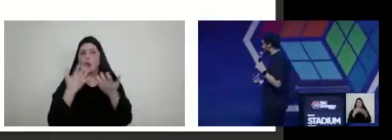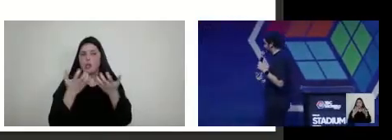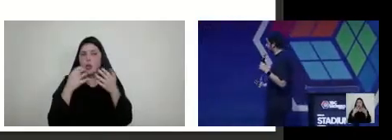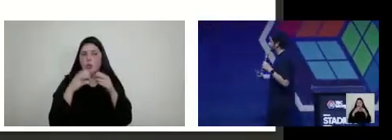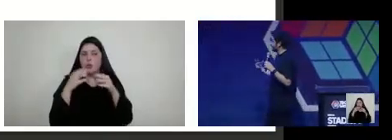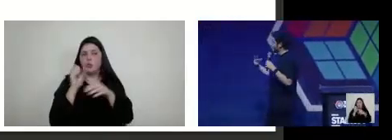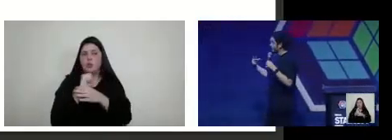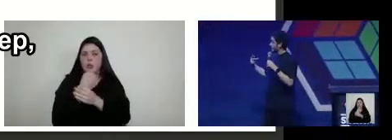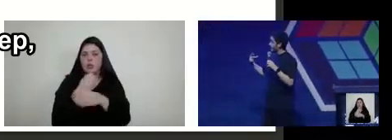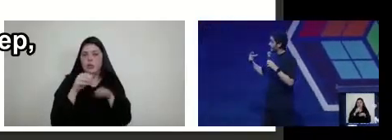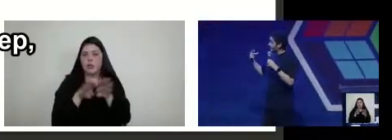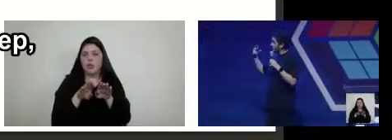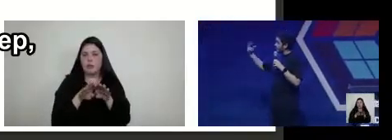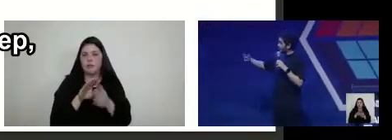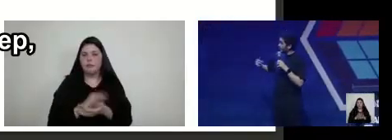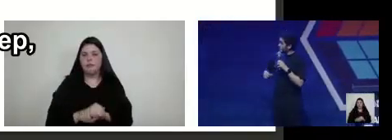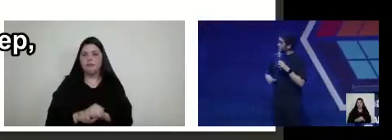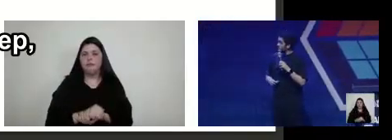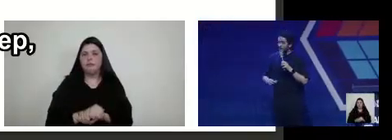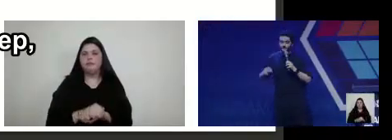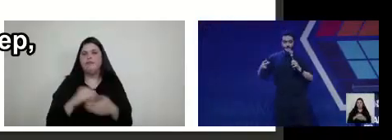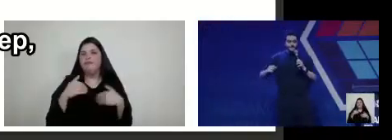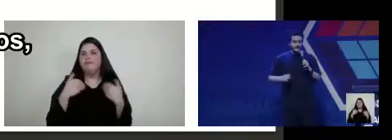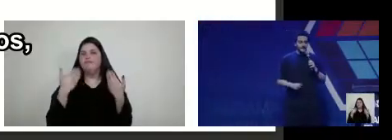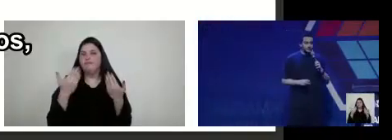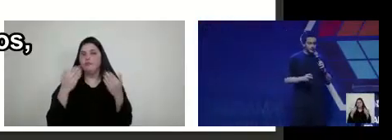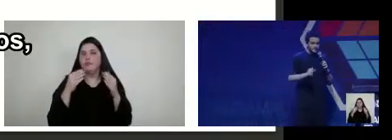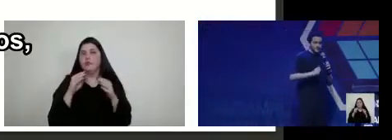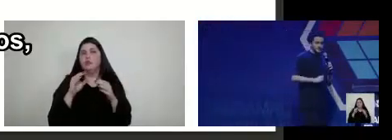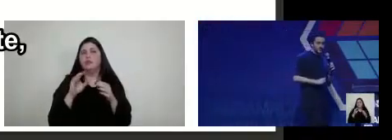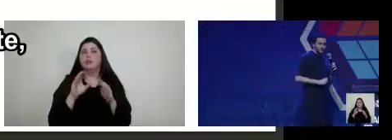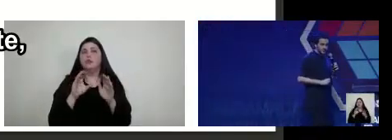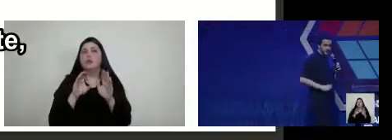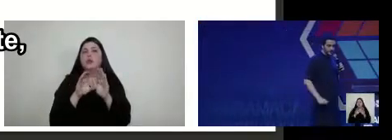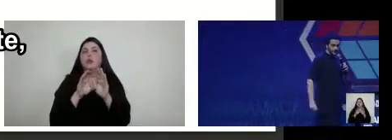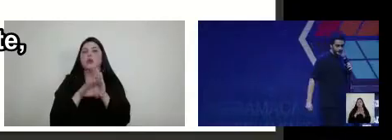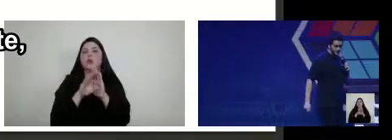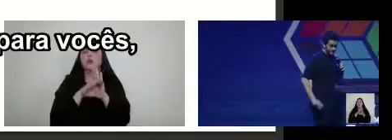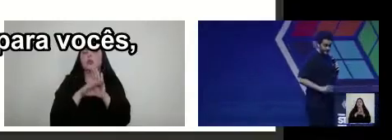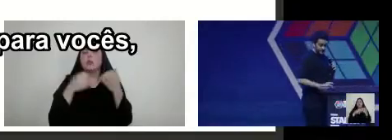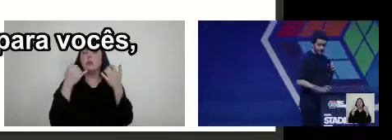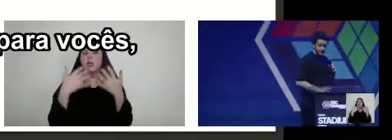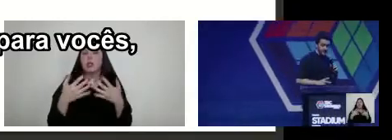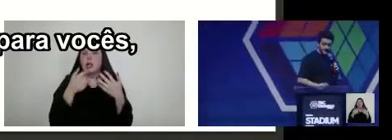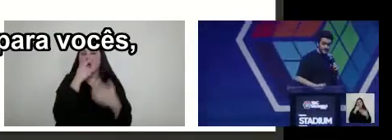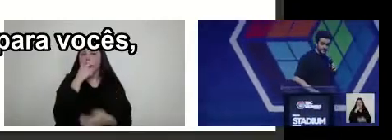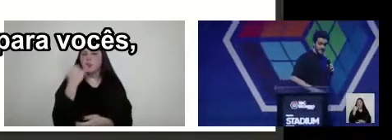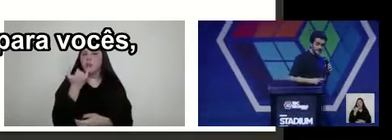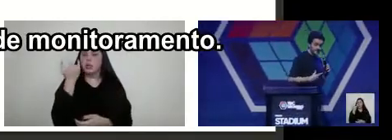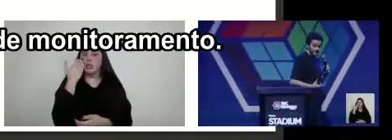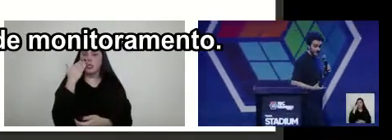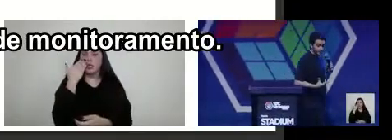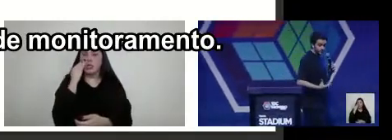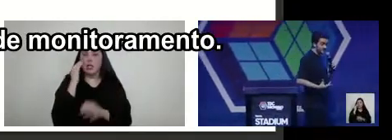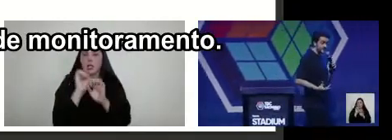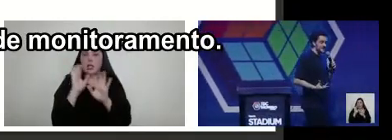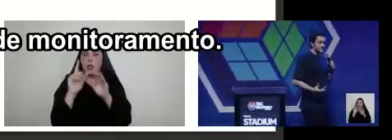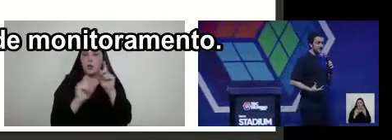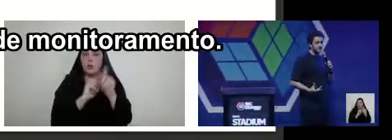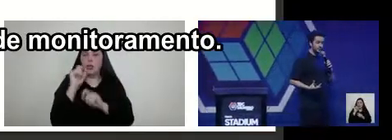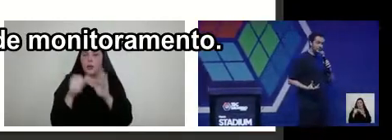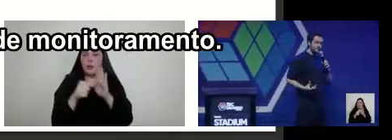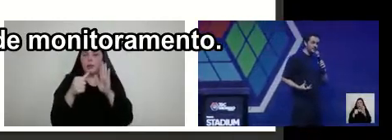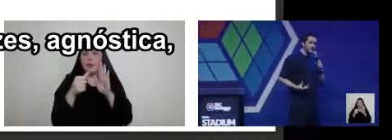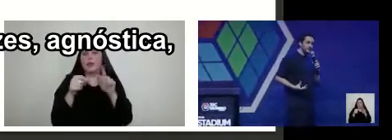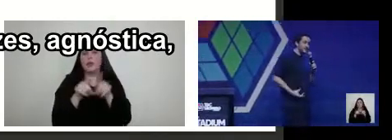segurança? Tá? Então, o conceito de CNAPP, nos dois primeiros pontos, eu acho que é importante, extremamente importante trazer para vocês, que é, primeiro, a console